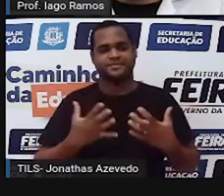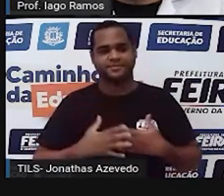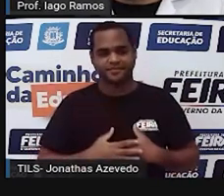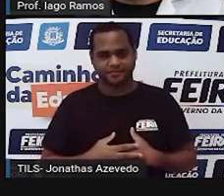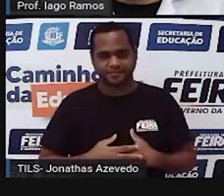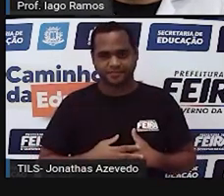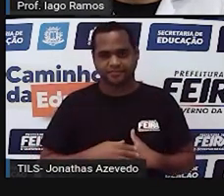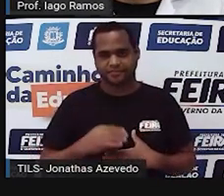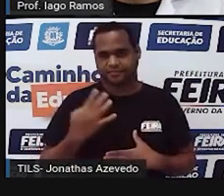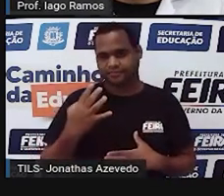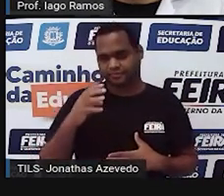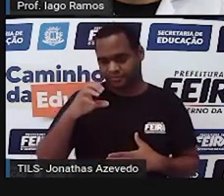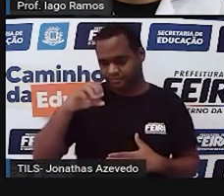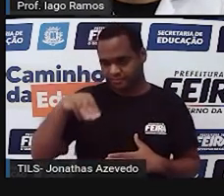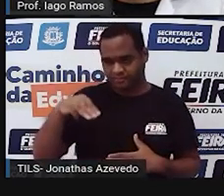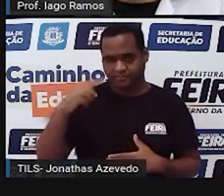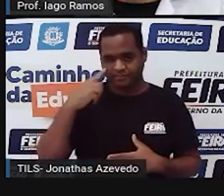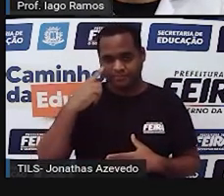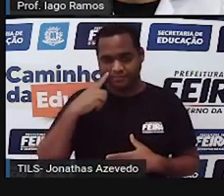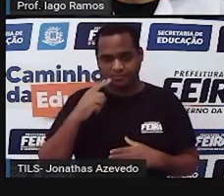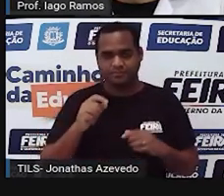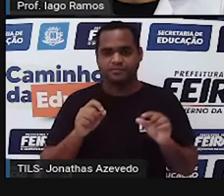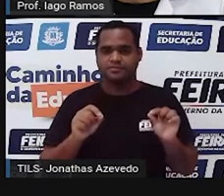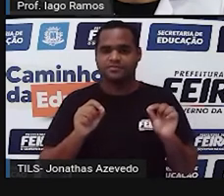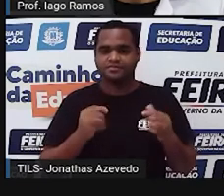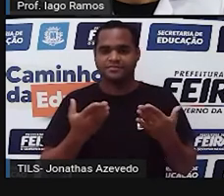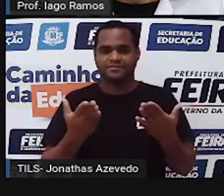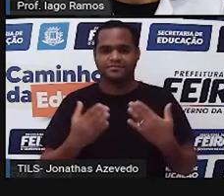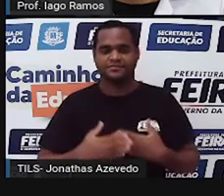medindo quatro Vou botar aqui deitadinho